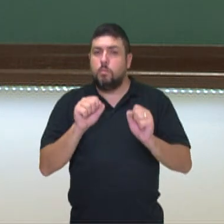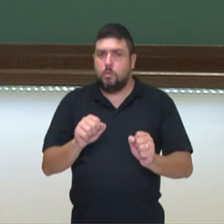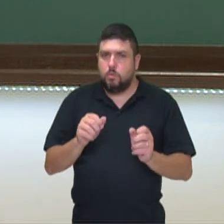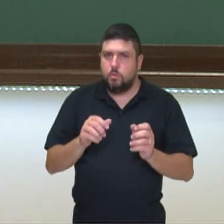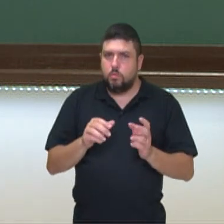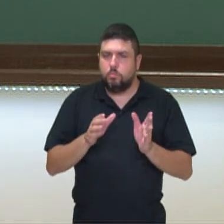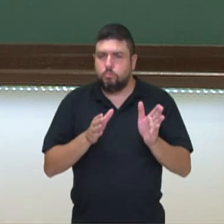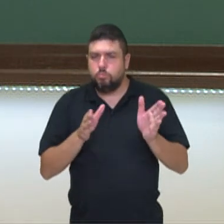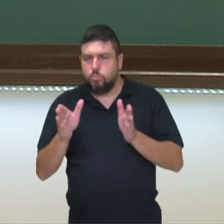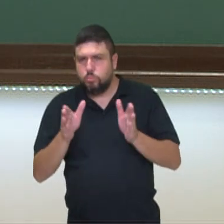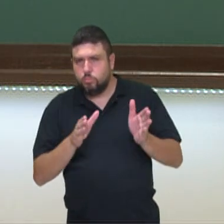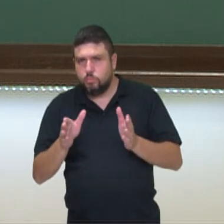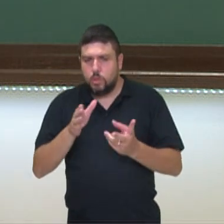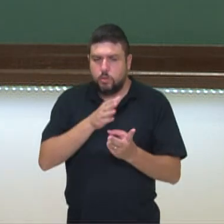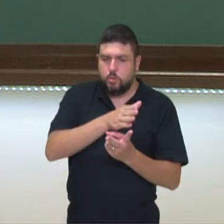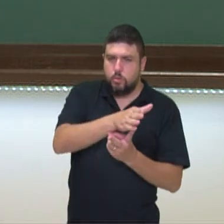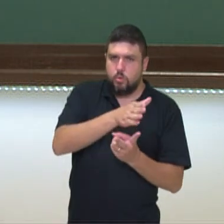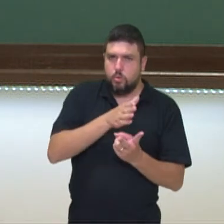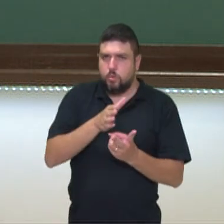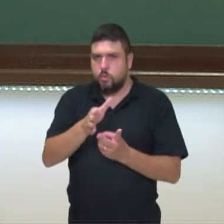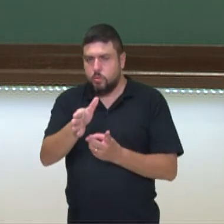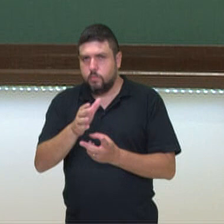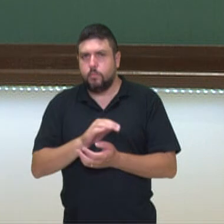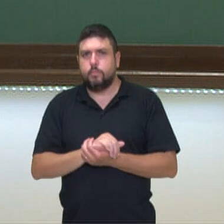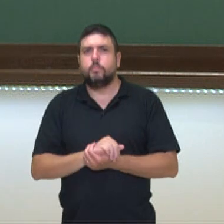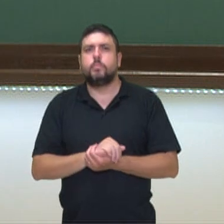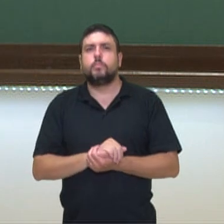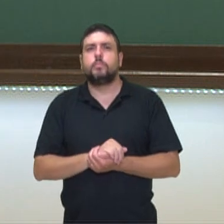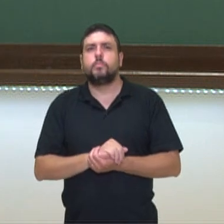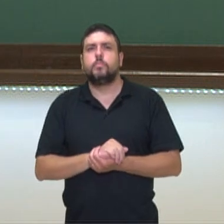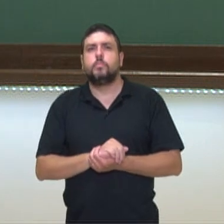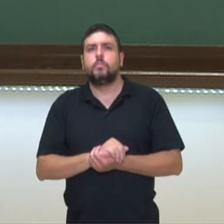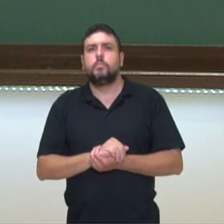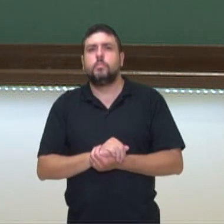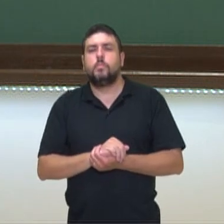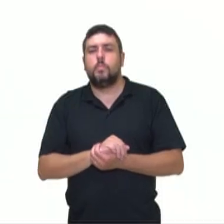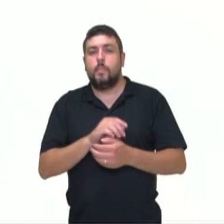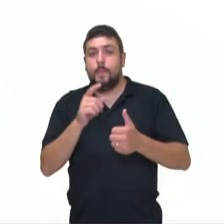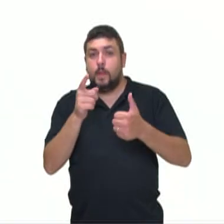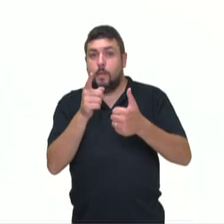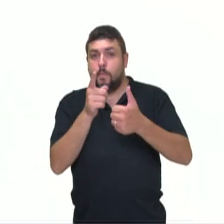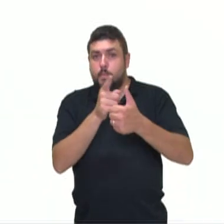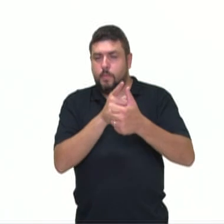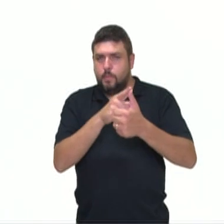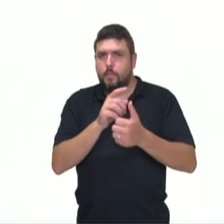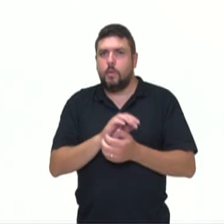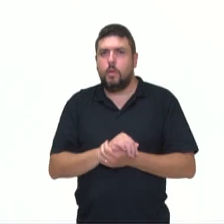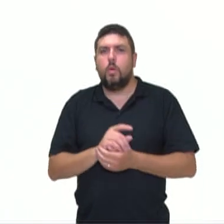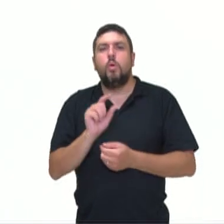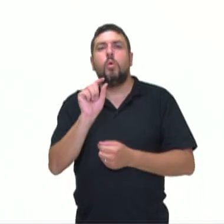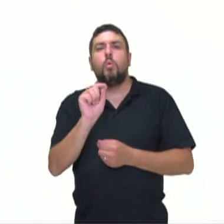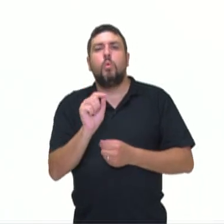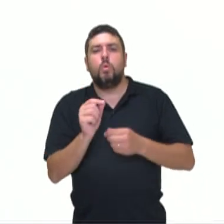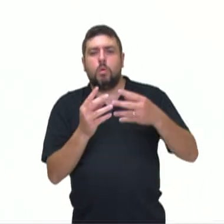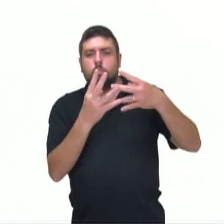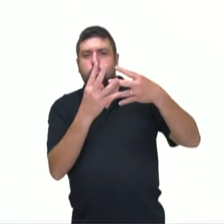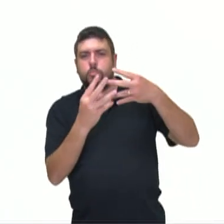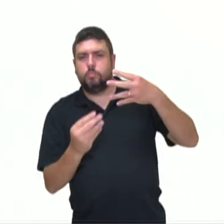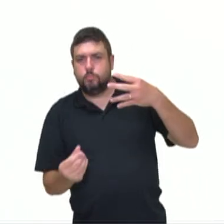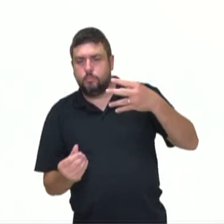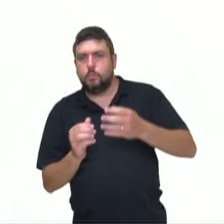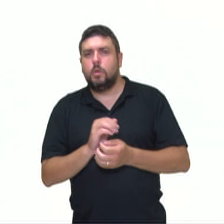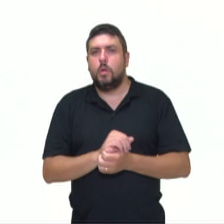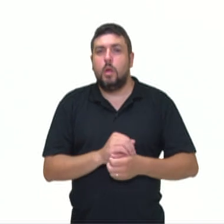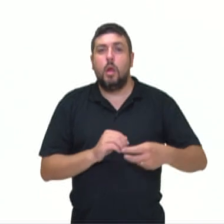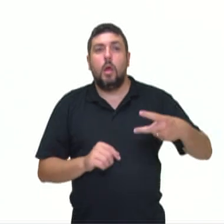diferentes, certo? E é o que a gente vai começar nessa aula. Então, a gente vai ver o primeiro processo como decomposição e o segundo processo